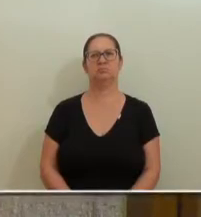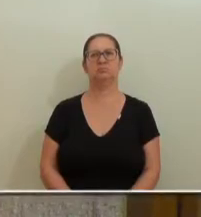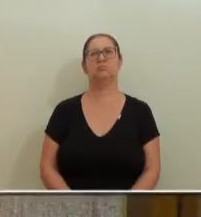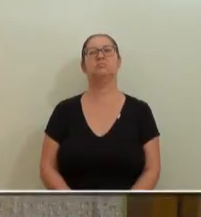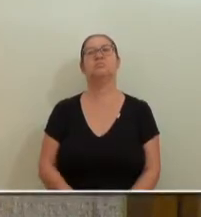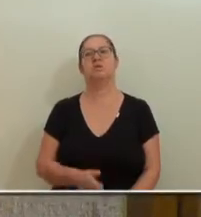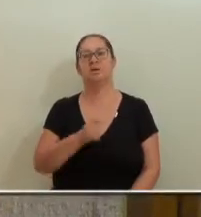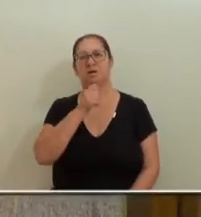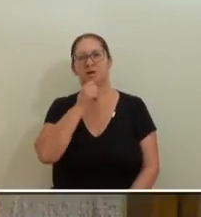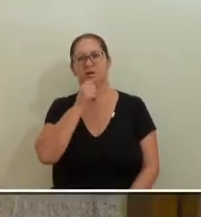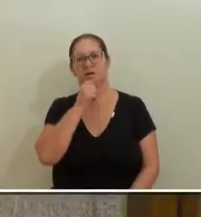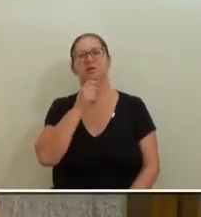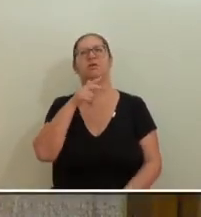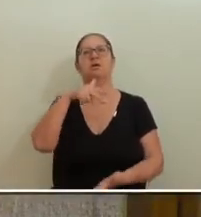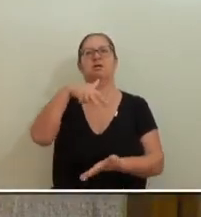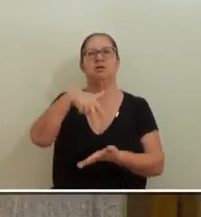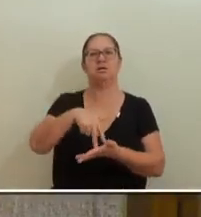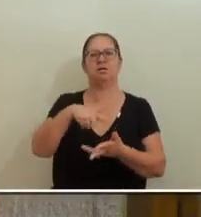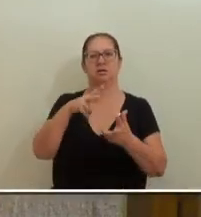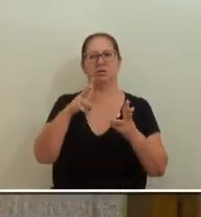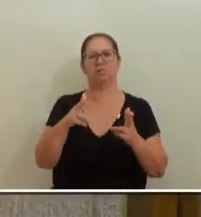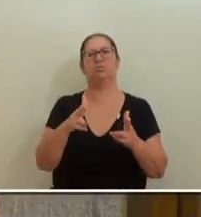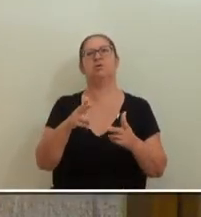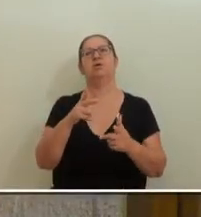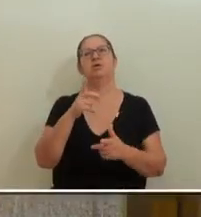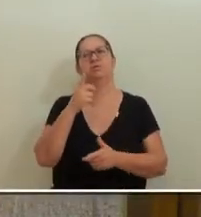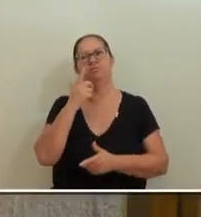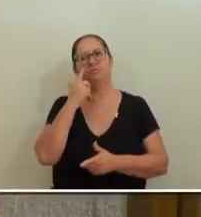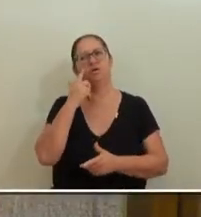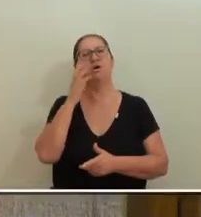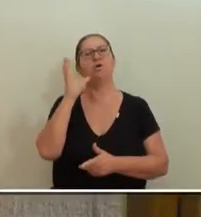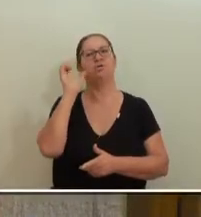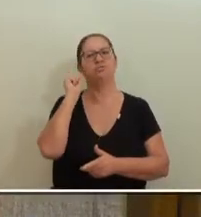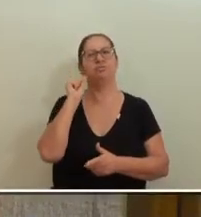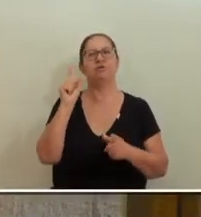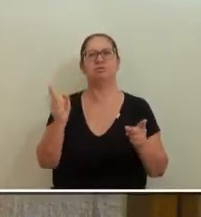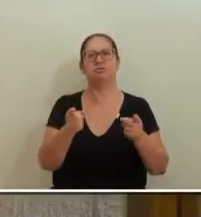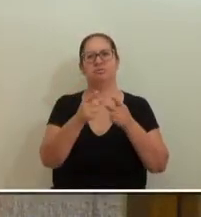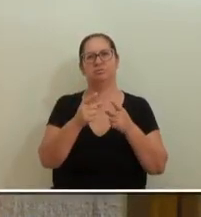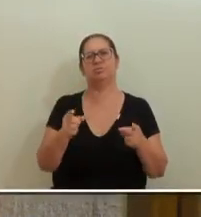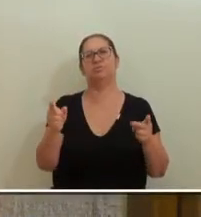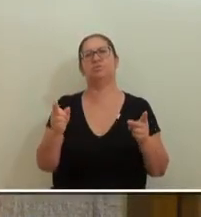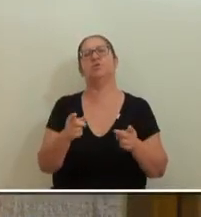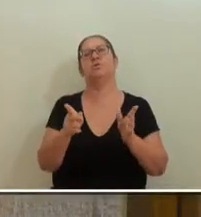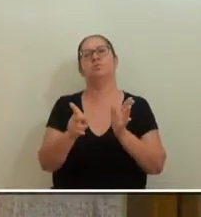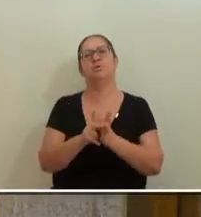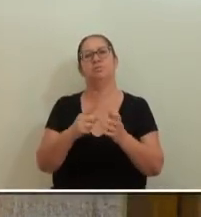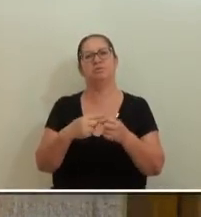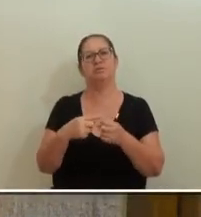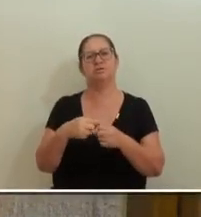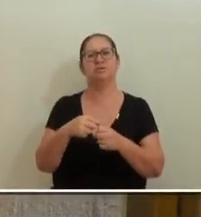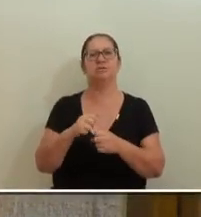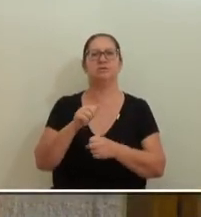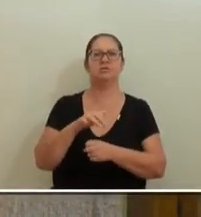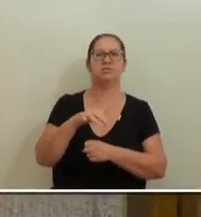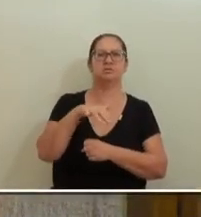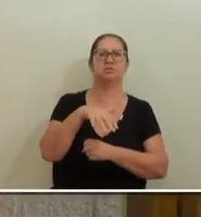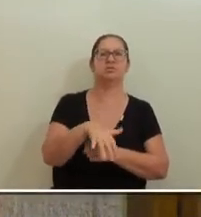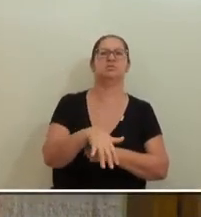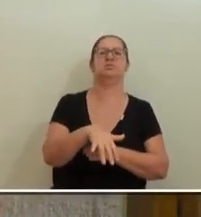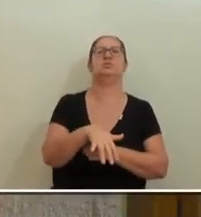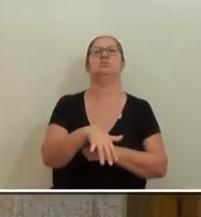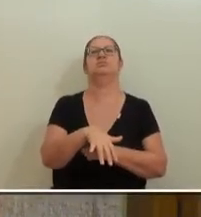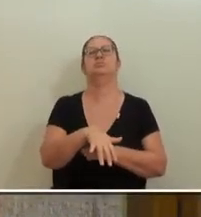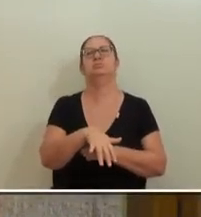Ainda na mesma posição, vamos acompanhar somente ouvindo a execução do hino do município de Foz do Iguaçu, poesia de